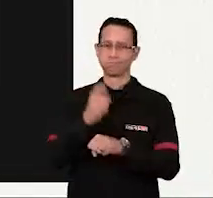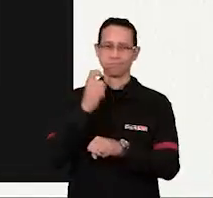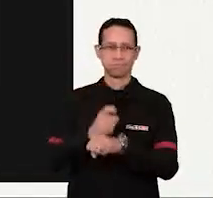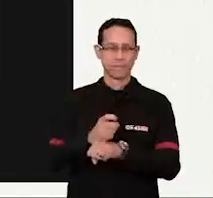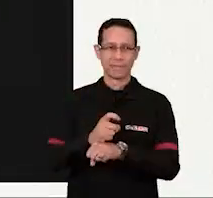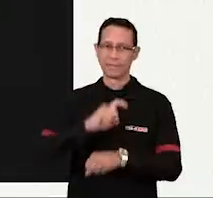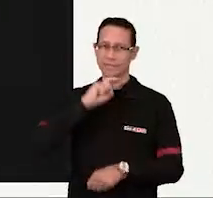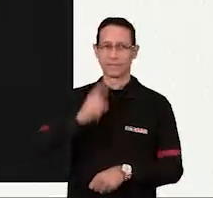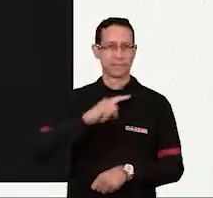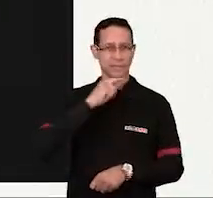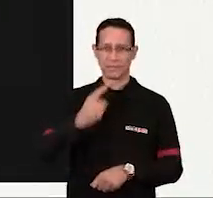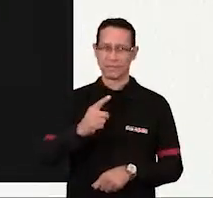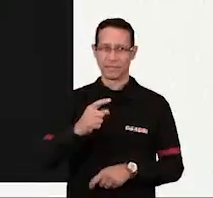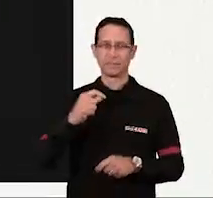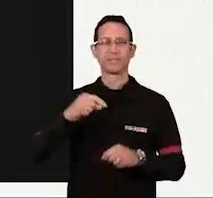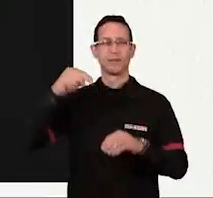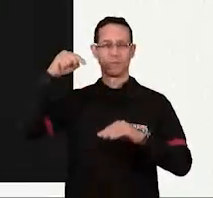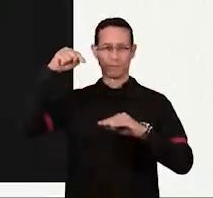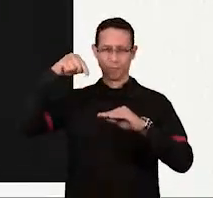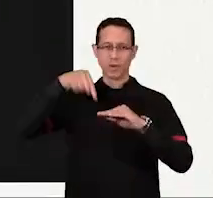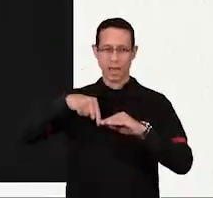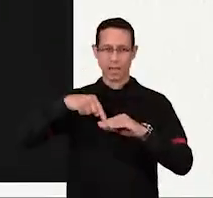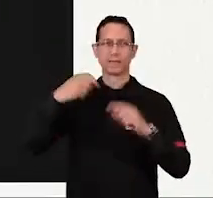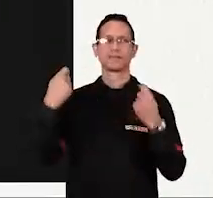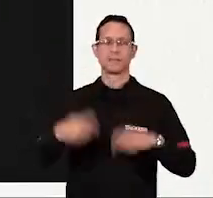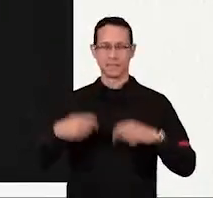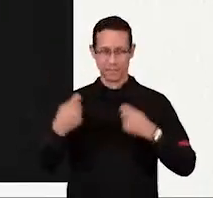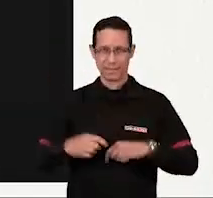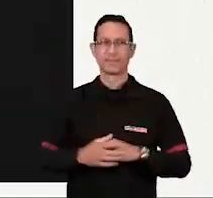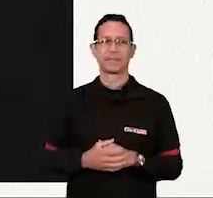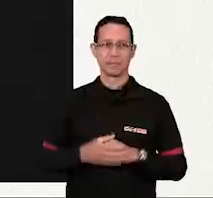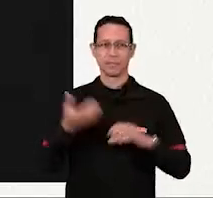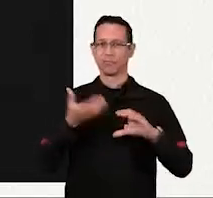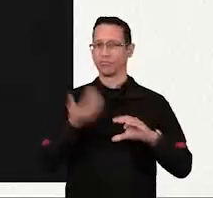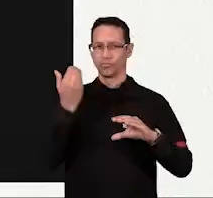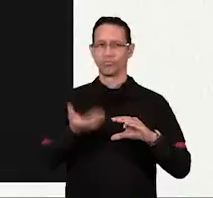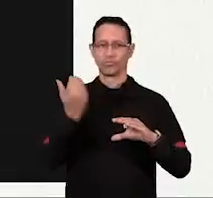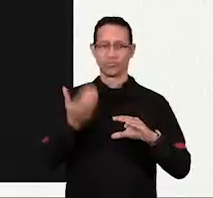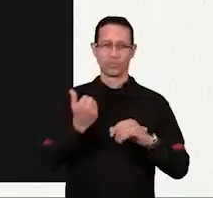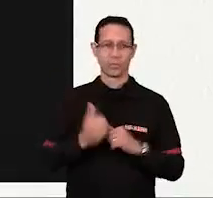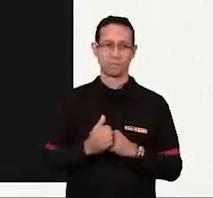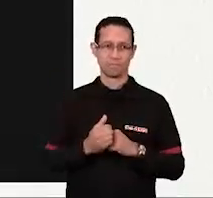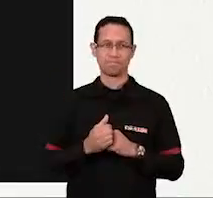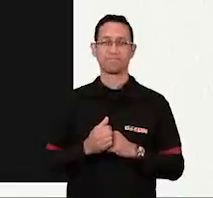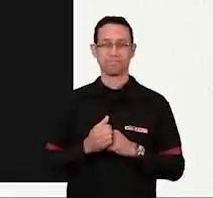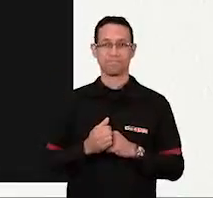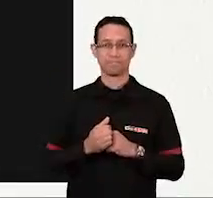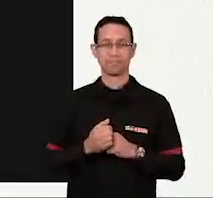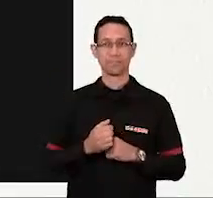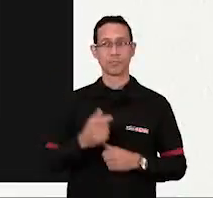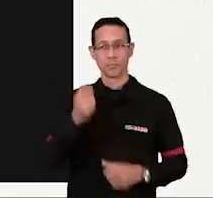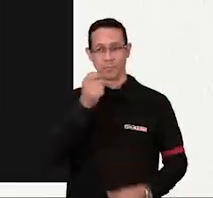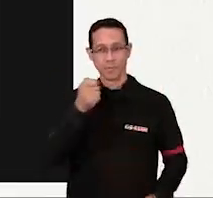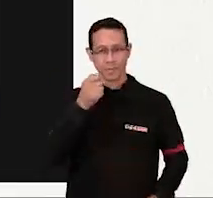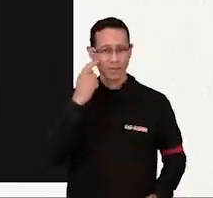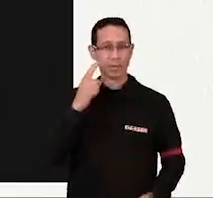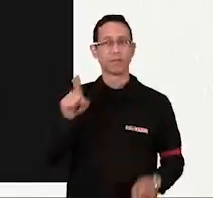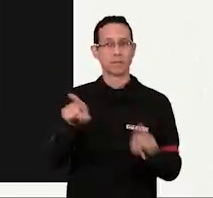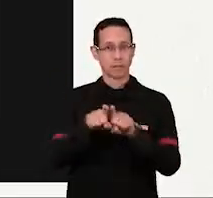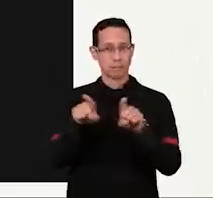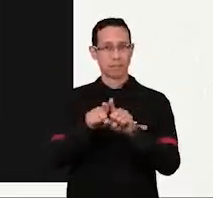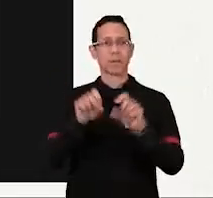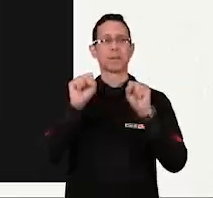denso. Então, a gente vai ter que furar, né, e remover. O otorrino diz que isso também